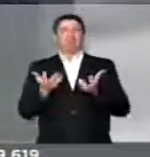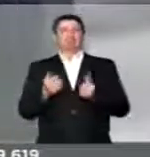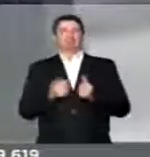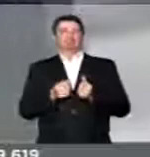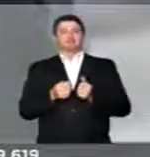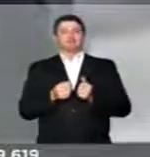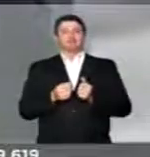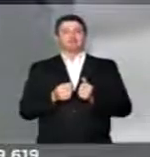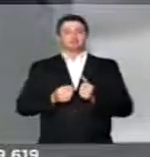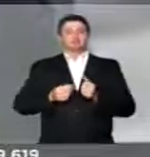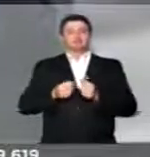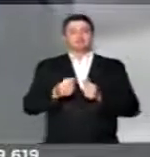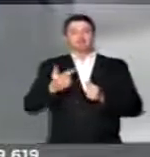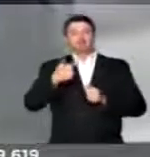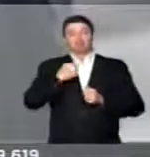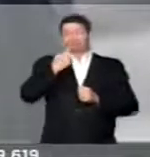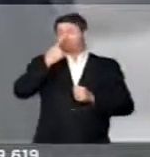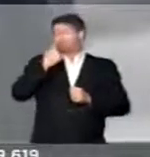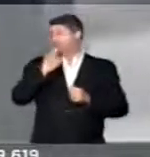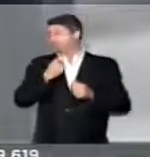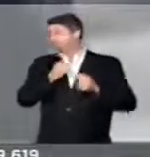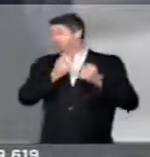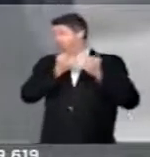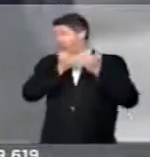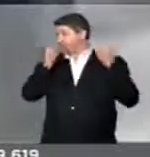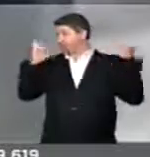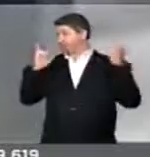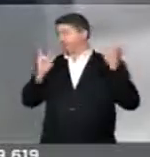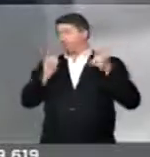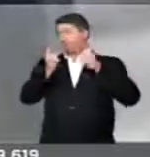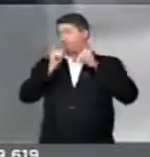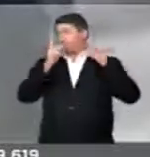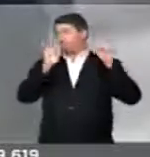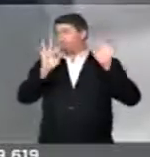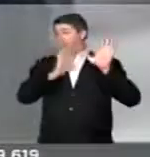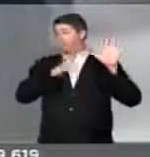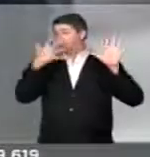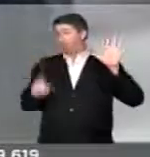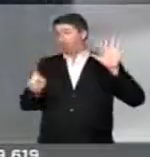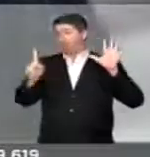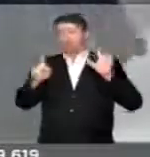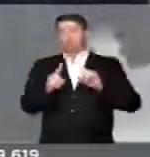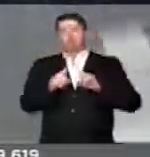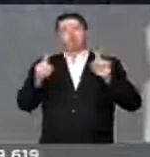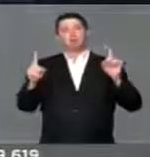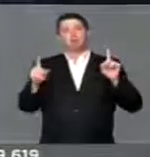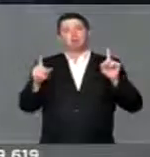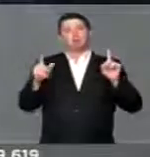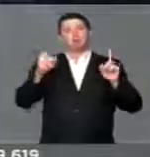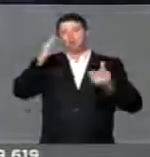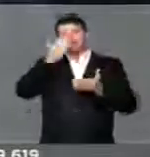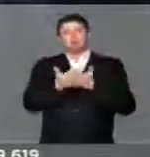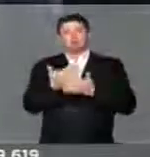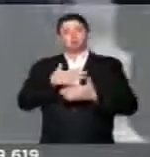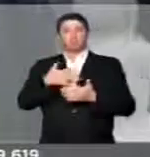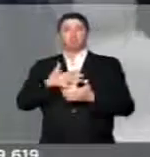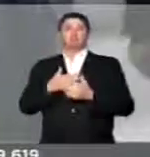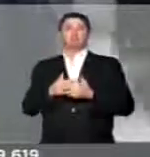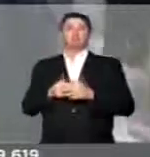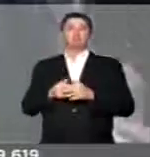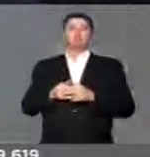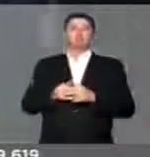do extenso desapreço que eu tenho pela gestão petista, das convicções que eu tenho